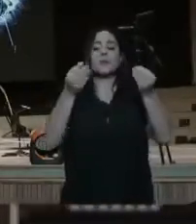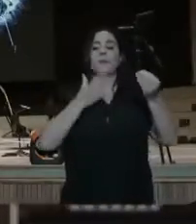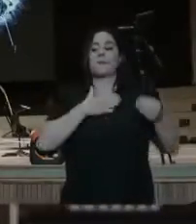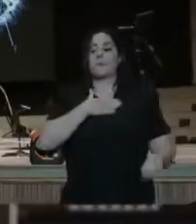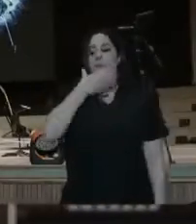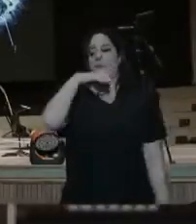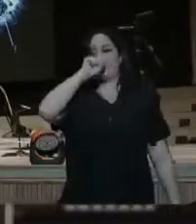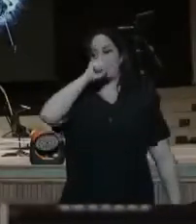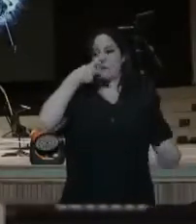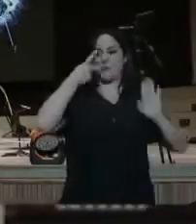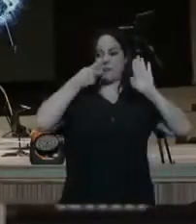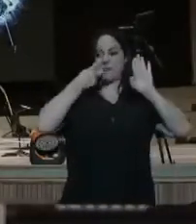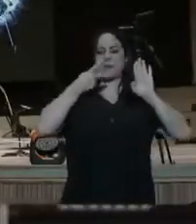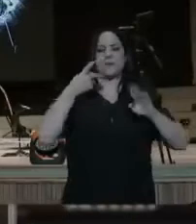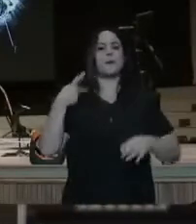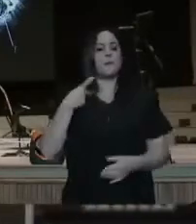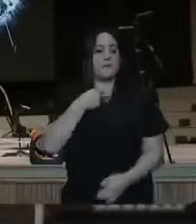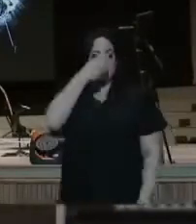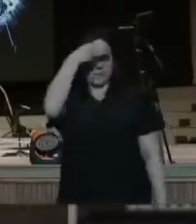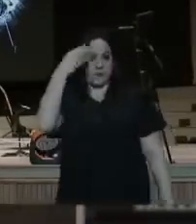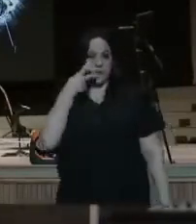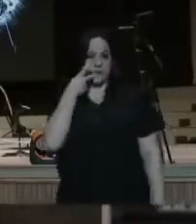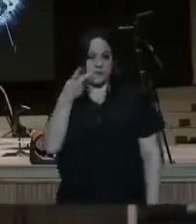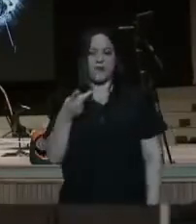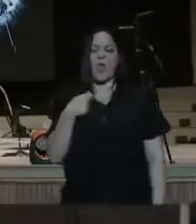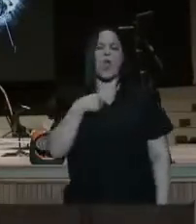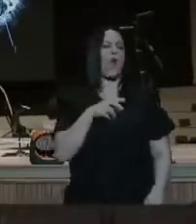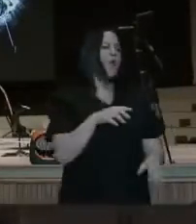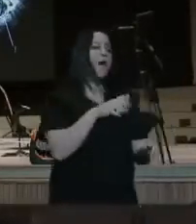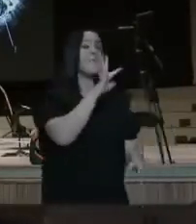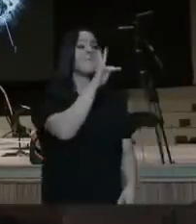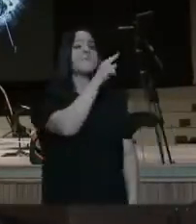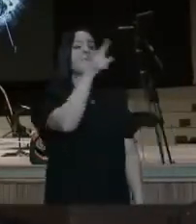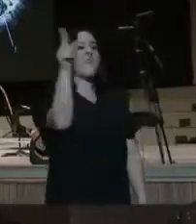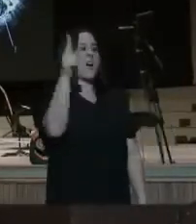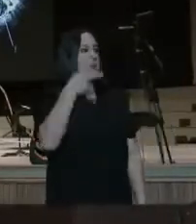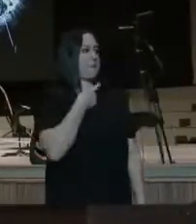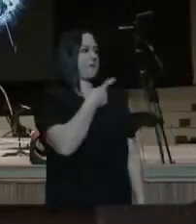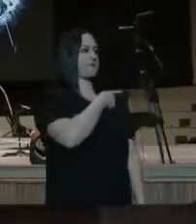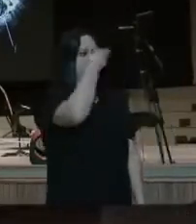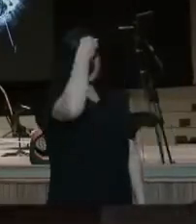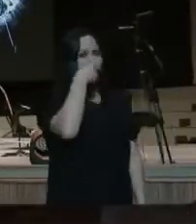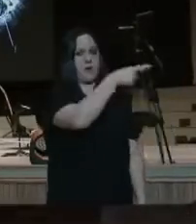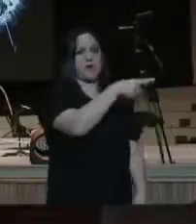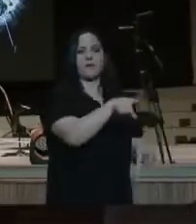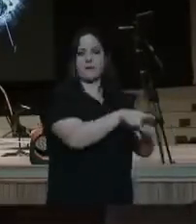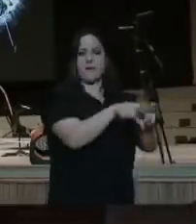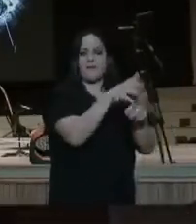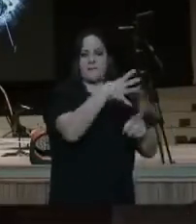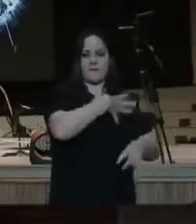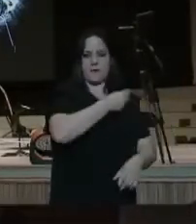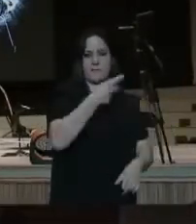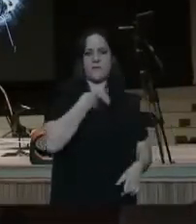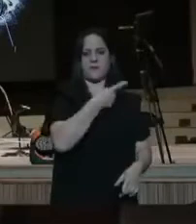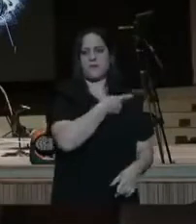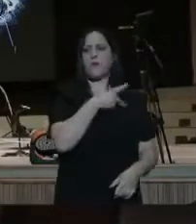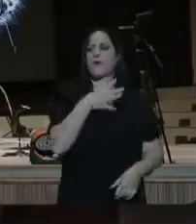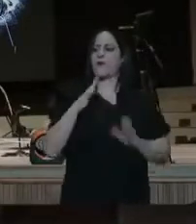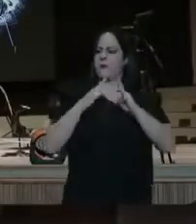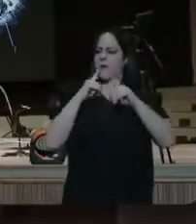com o pastor inicial e dizendo eu sou fã do pastor michel ele também filho de pastor crescemos na igreja